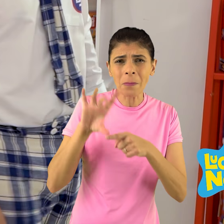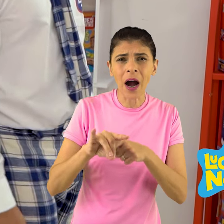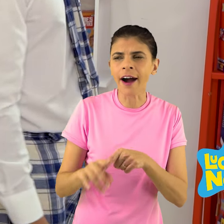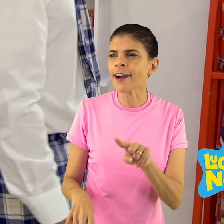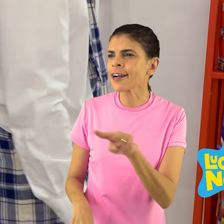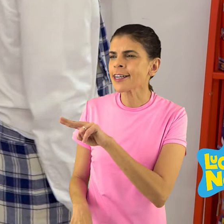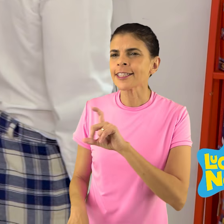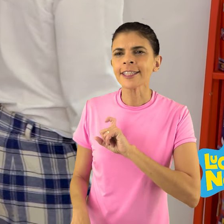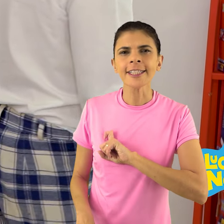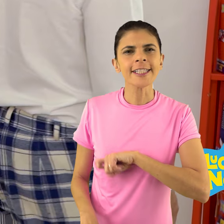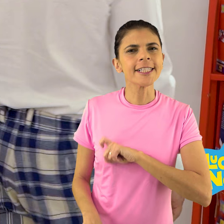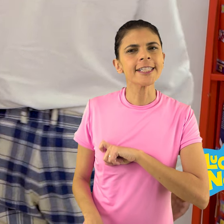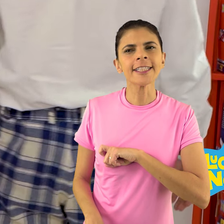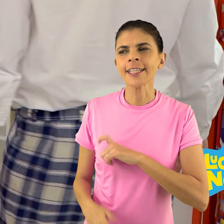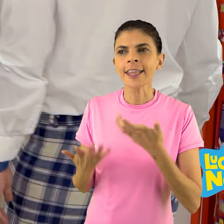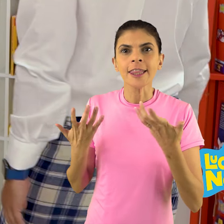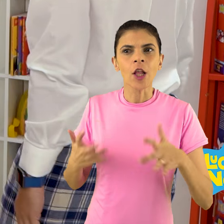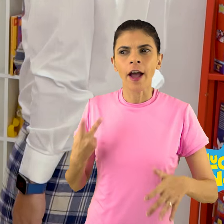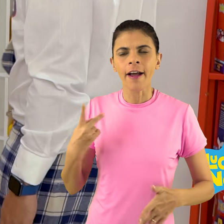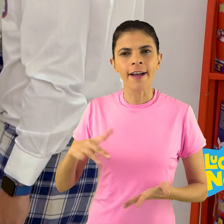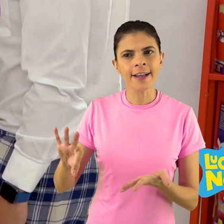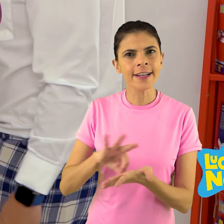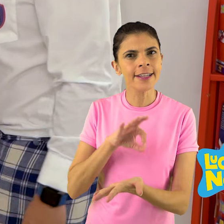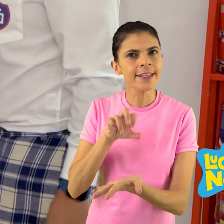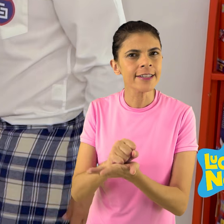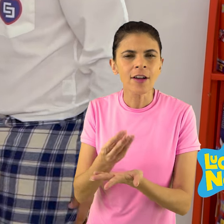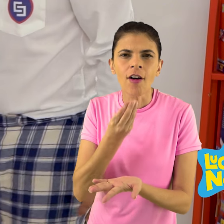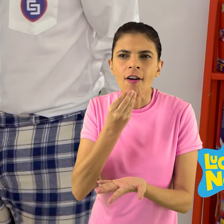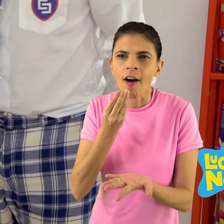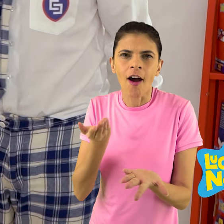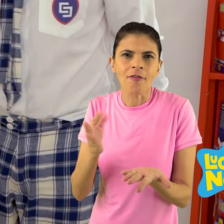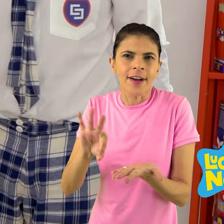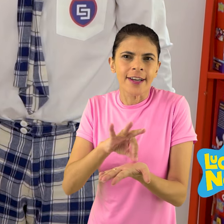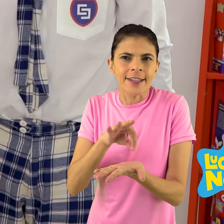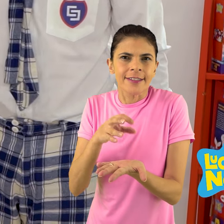Eles fizeram isso pra gente não se inscrever nos Jogos Escolares!